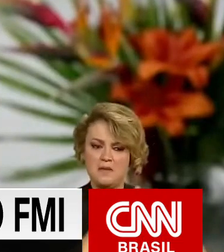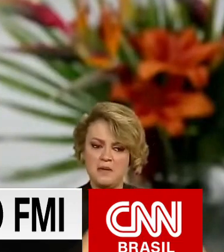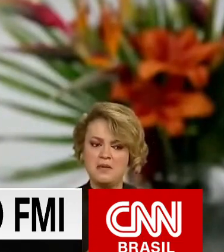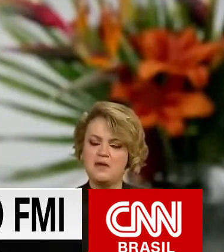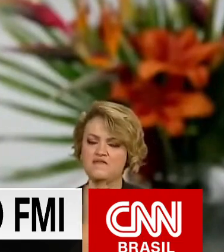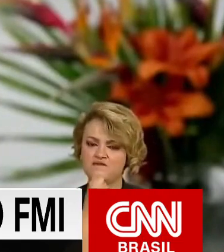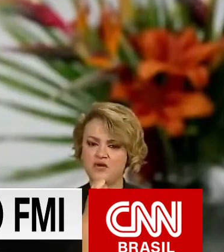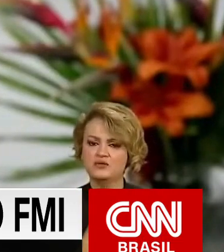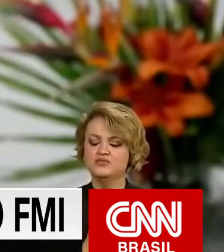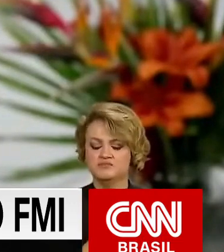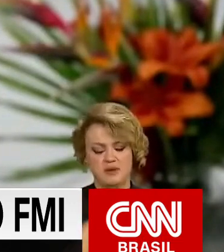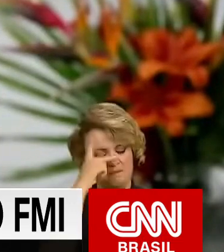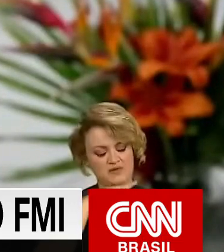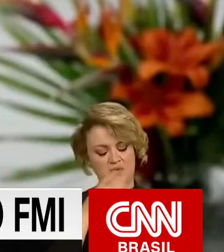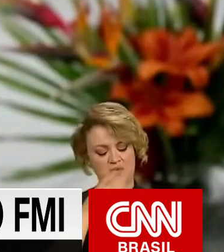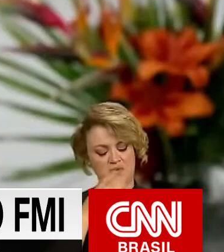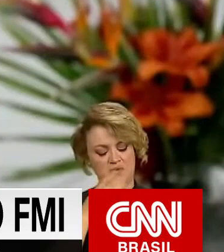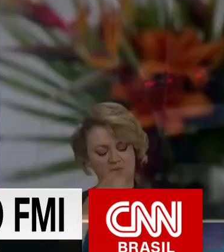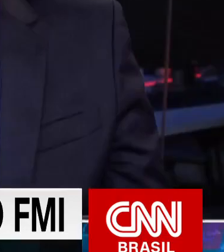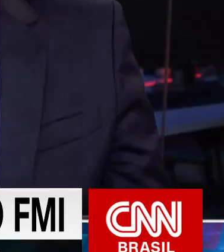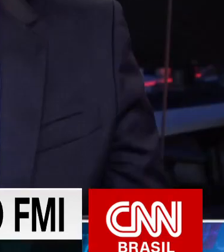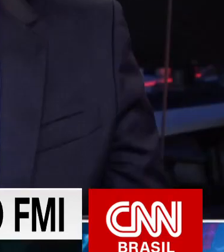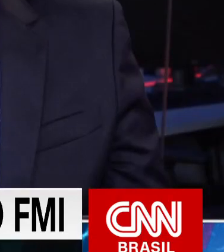em qualquer discussão que a gente faça.